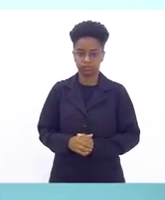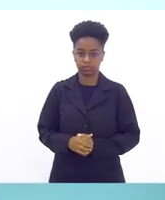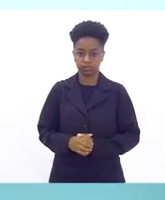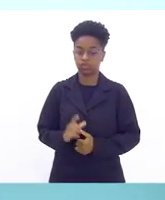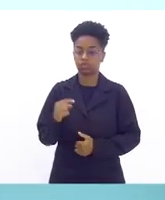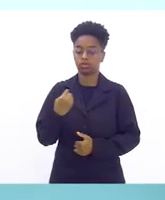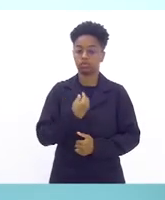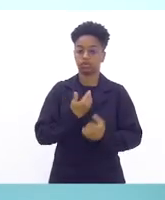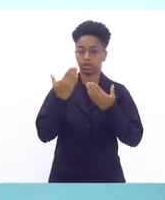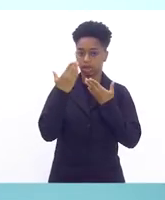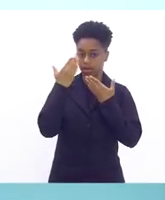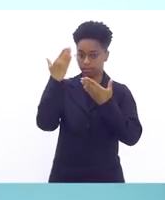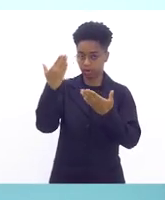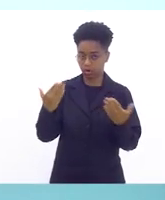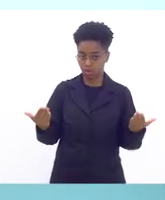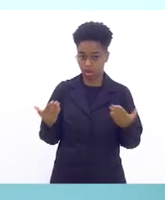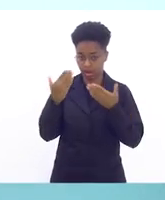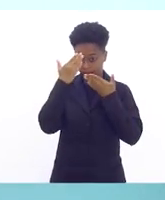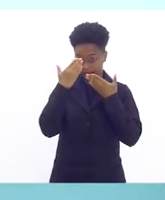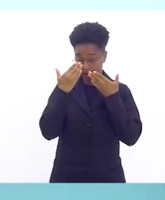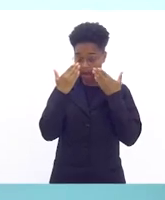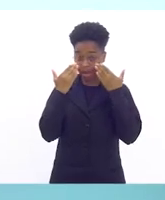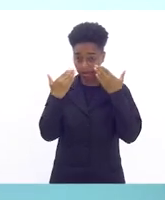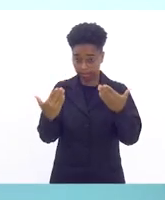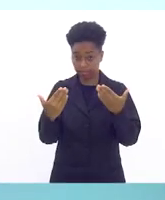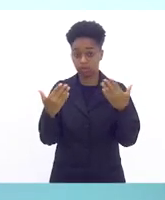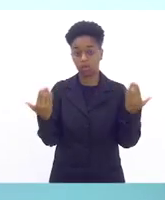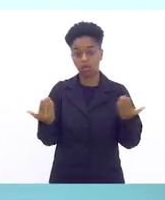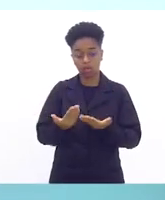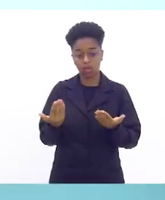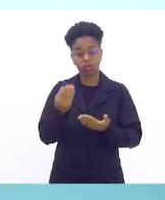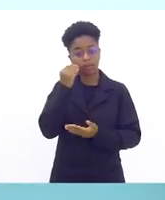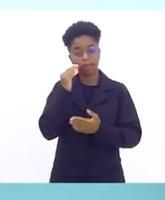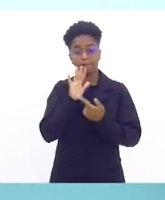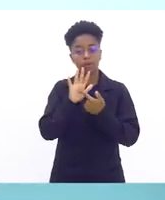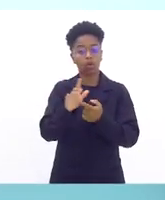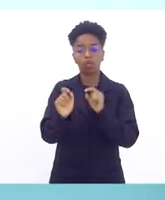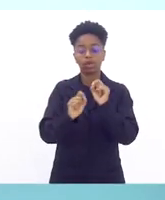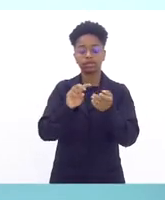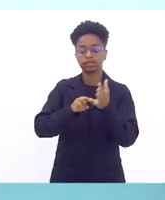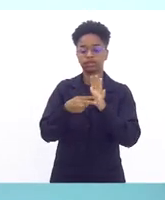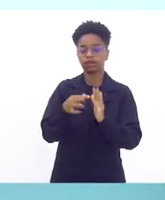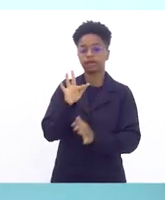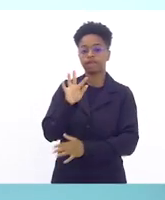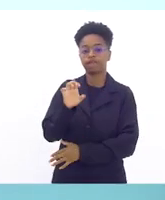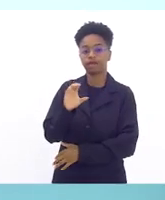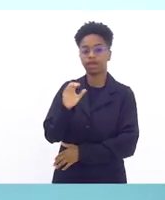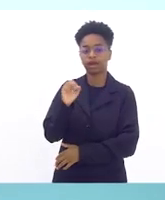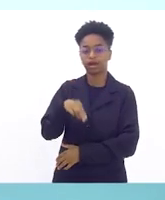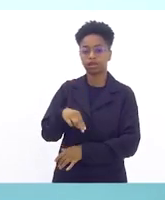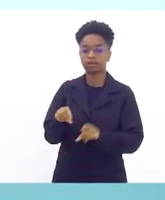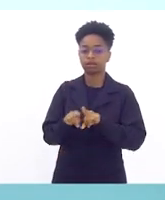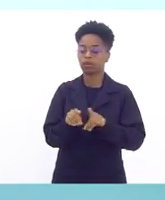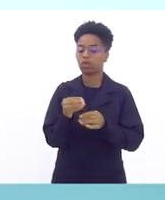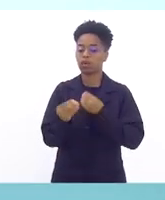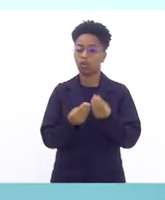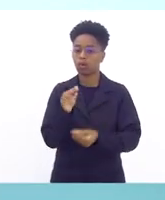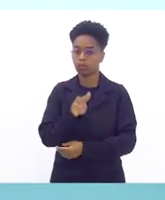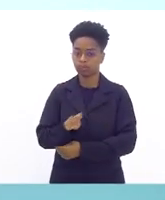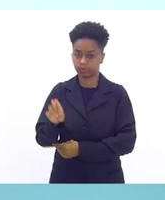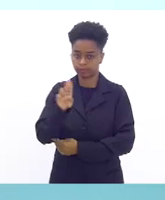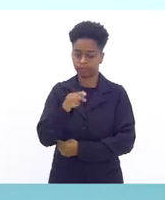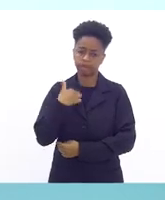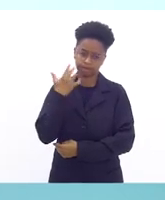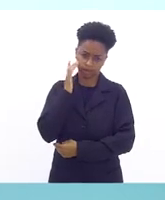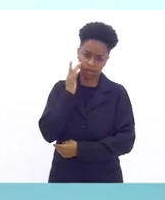fizemos uma apresentação aqui hoje para trazer um pouco do que que é o fecão de que maneira a gente vem vem utilizando fecan eu acho que